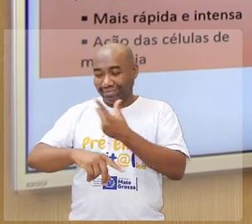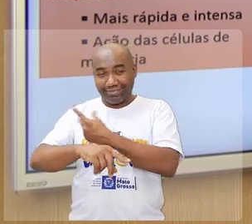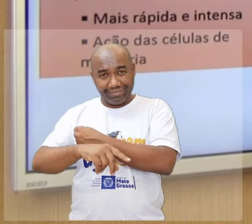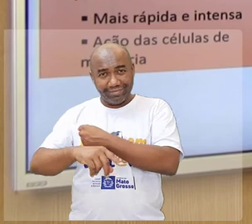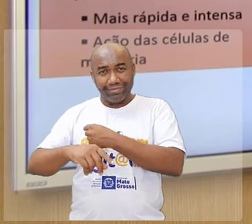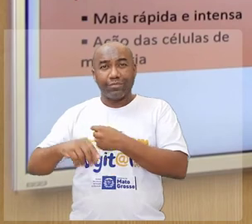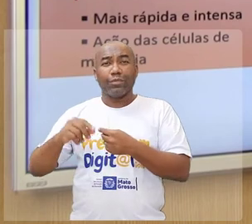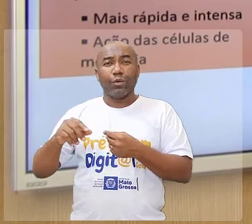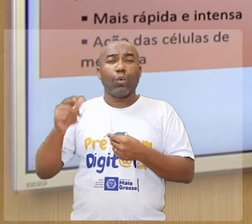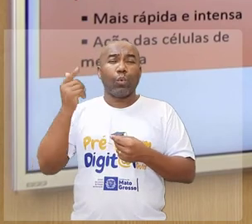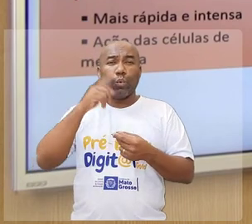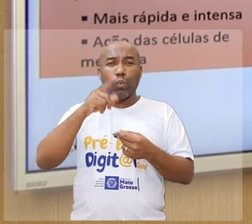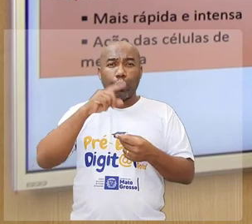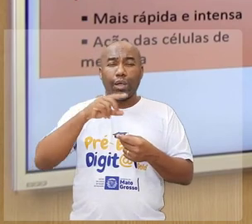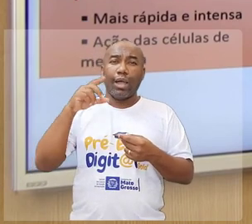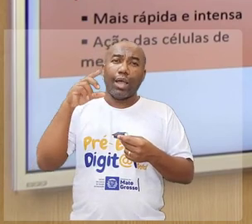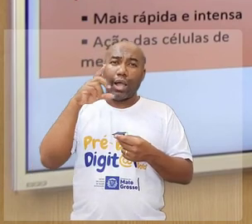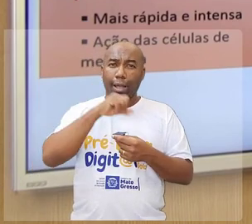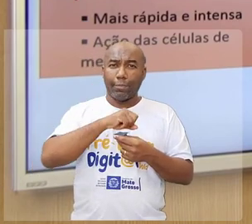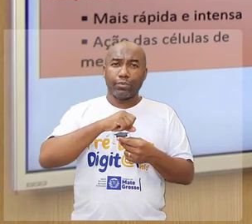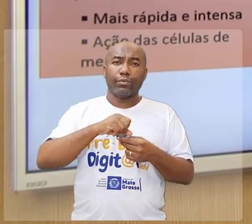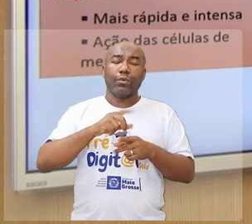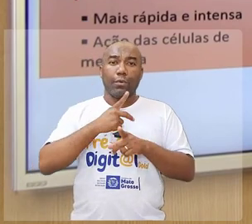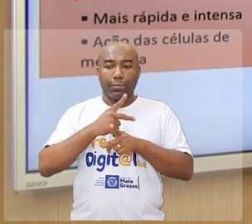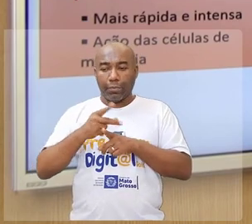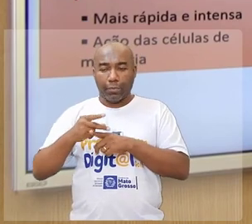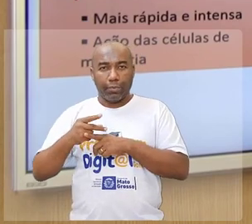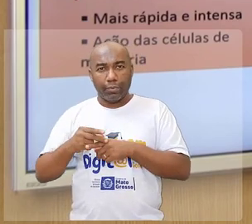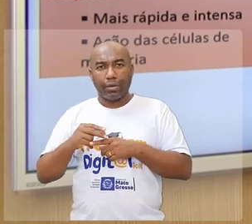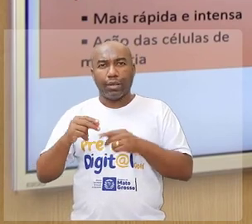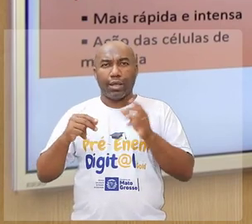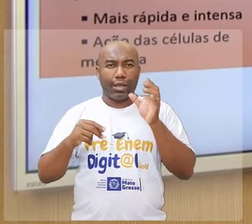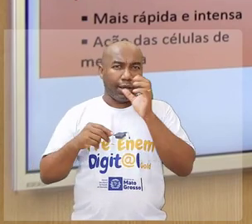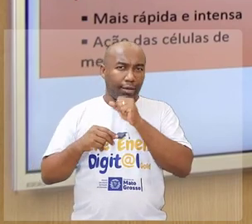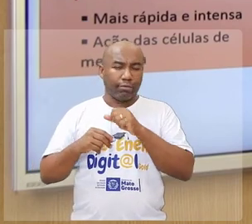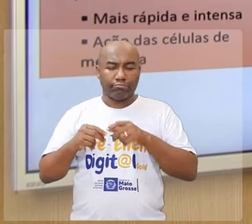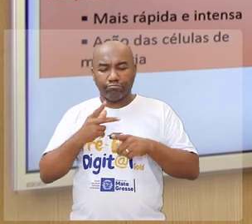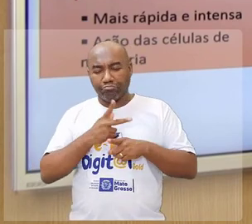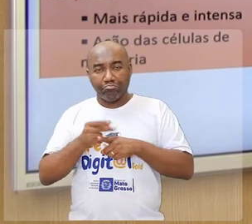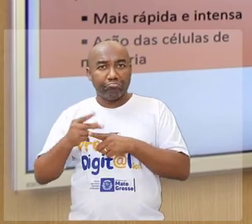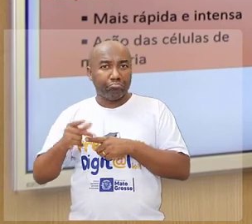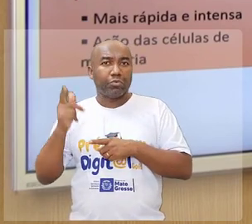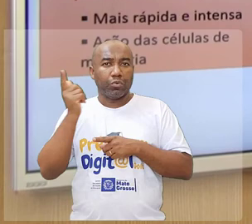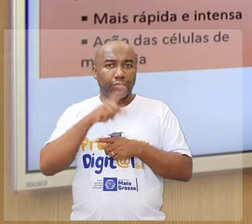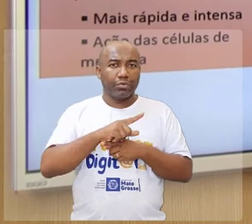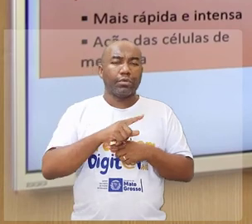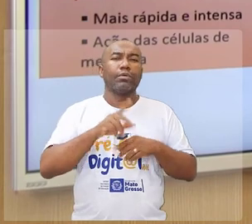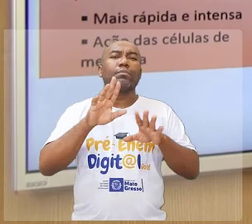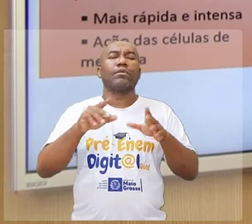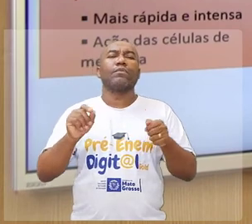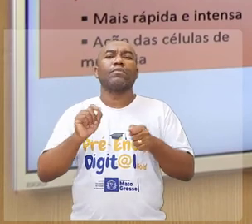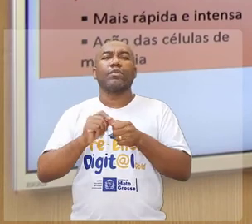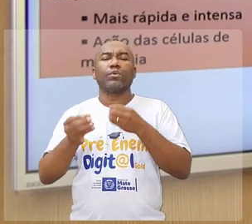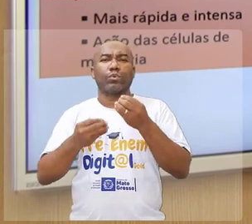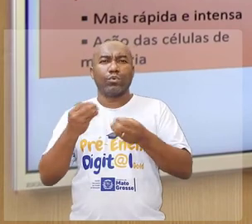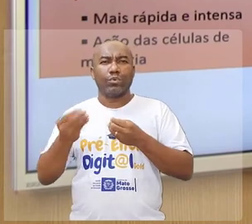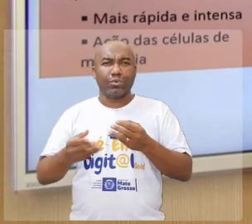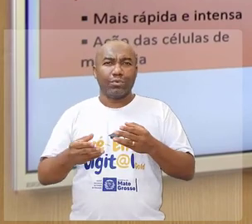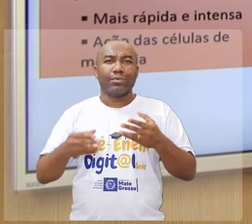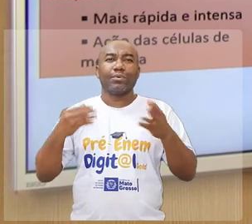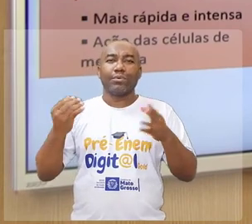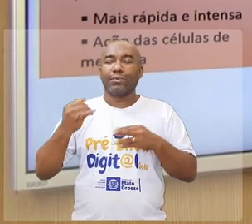você desenvolve o que chamamos de resposta secundária. Atenção! O que é o sonho